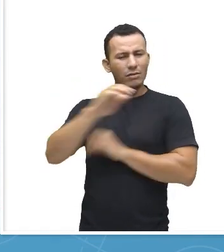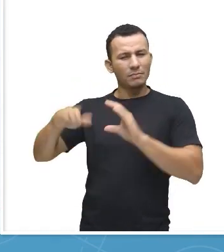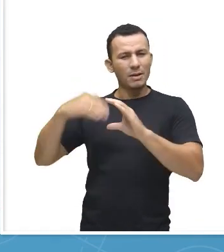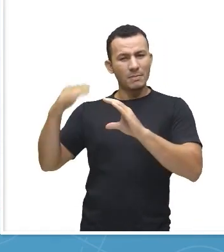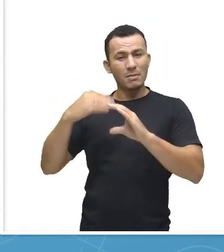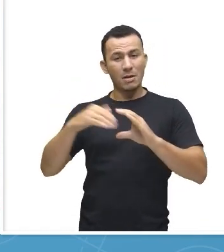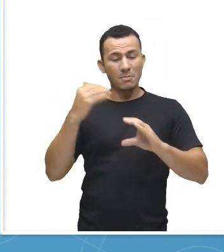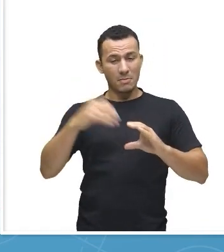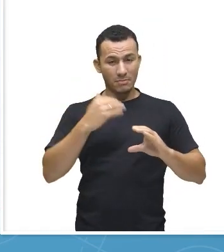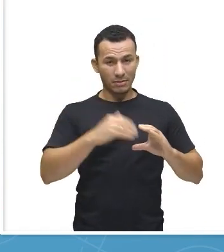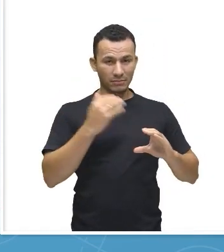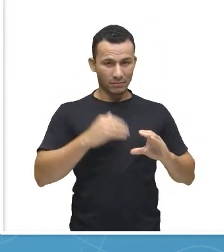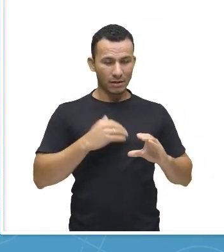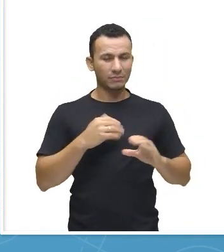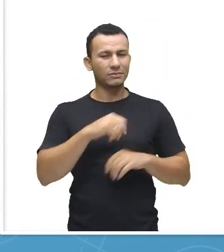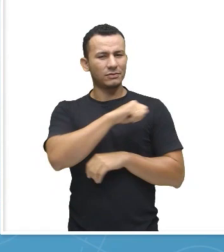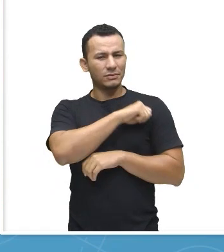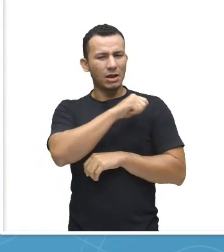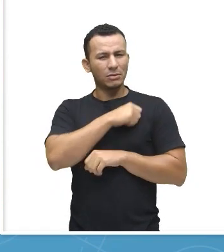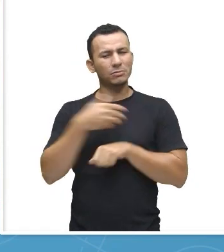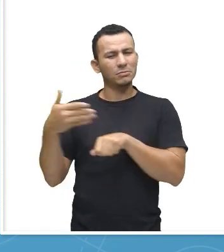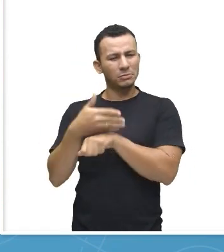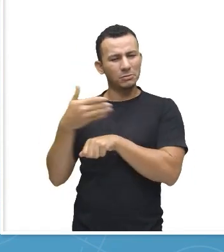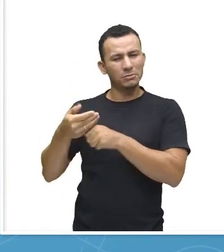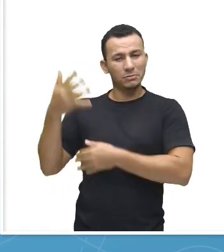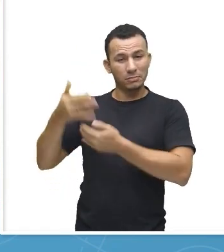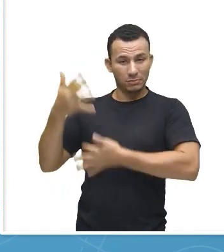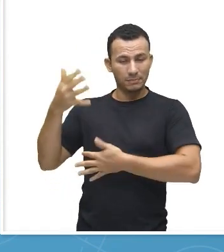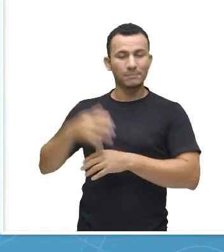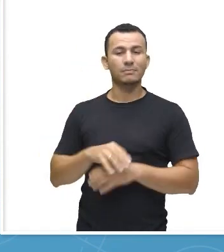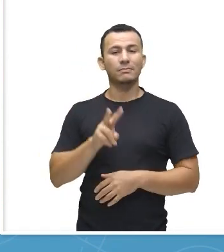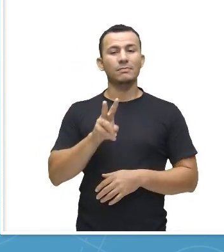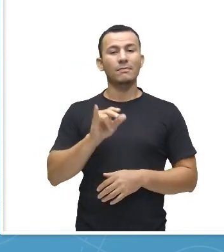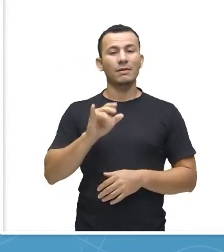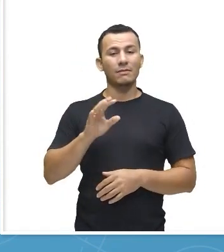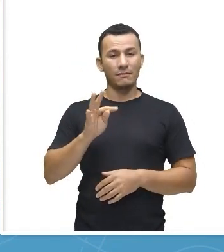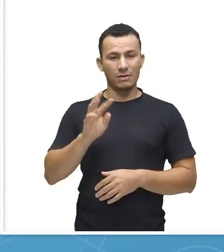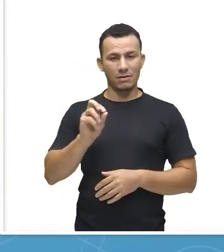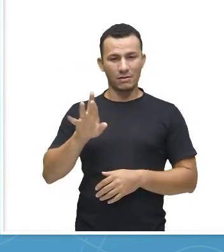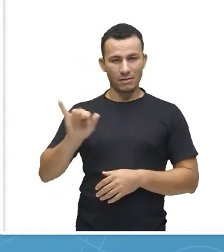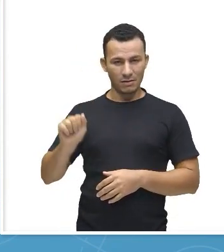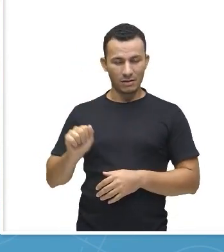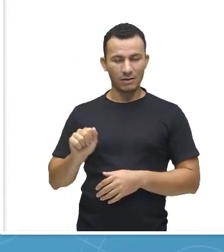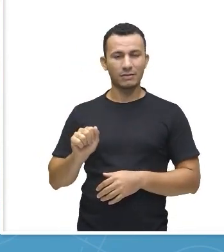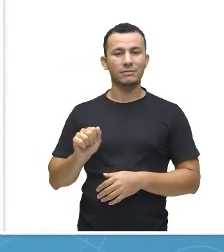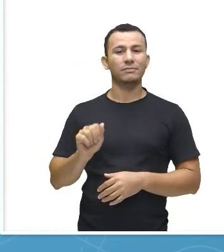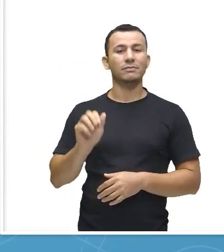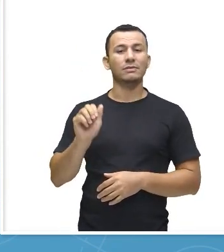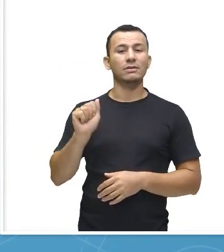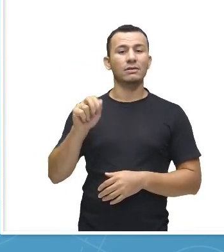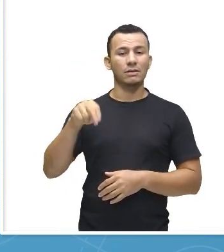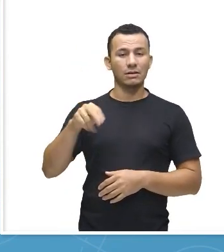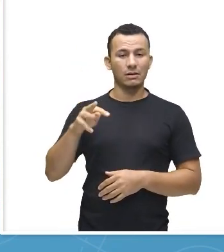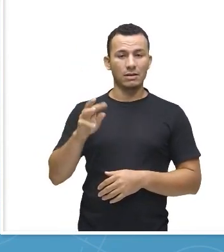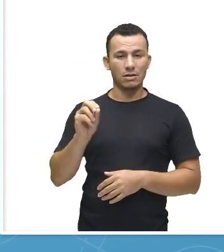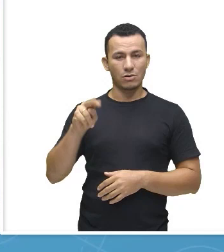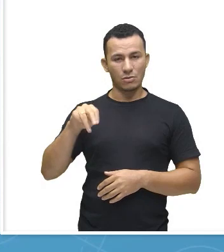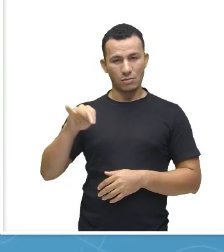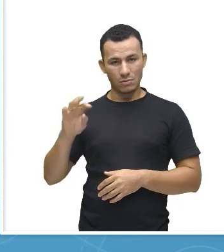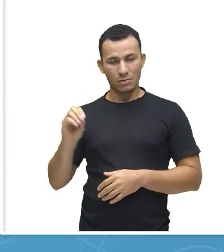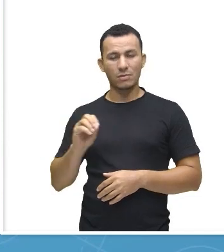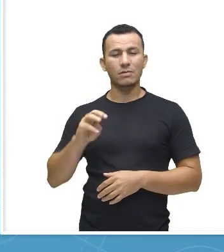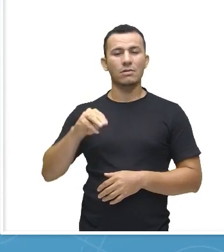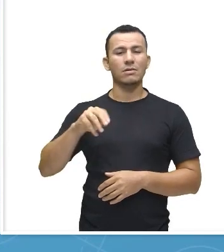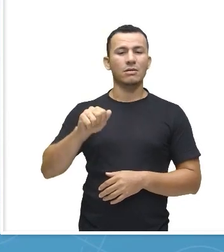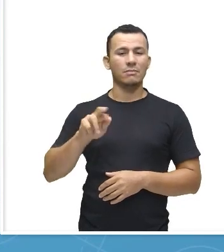novas respostas dos nossos alunos. Temos a Vitória, né? O Antônio está respondendo, o